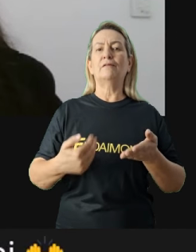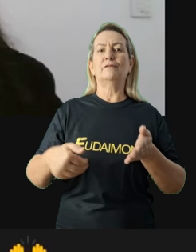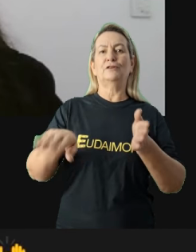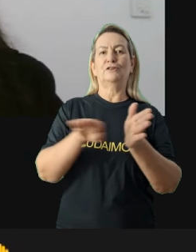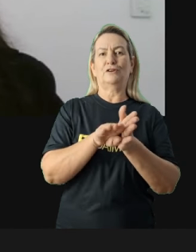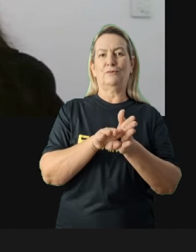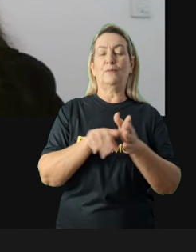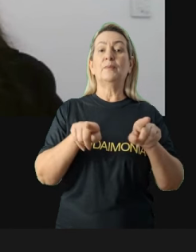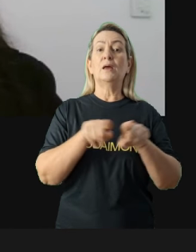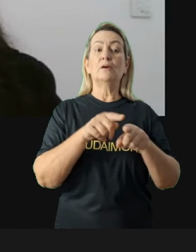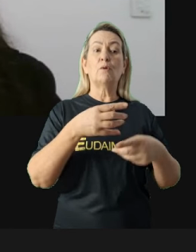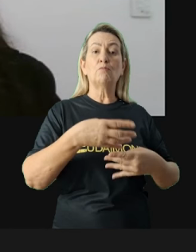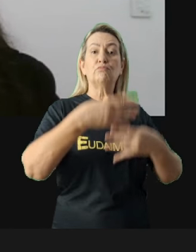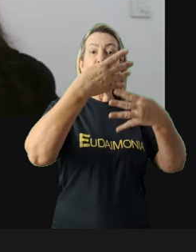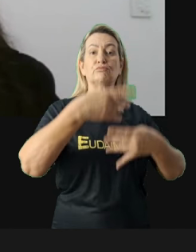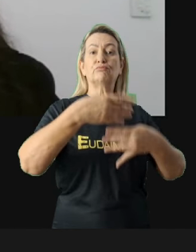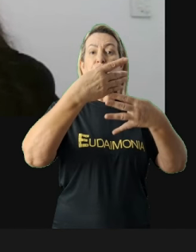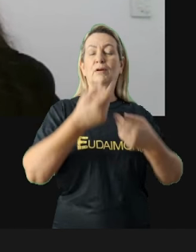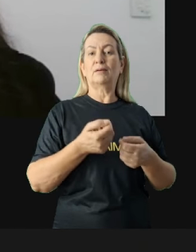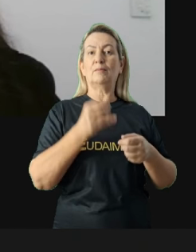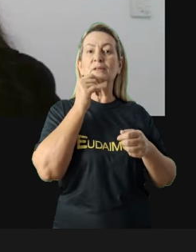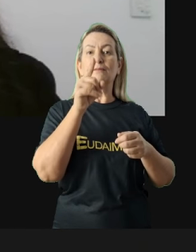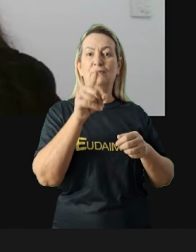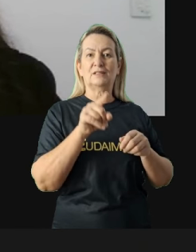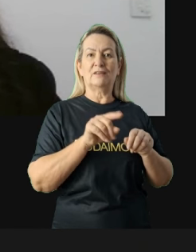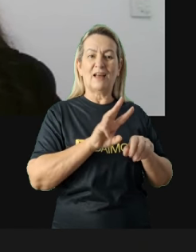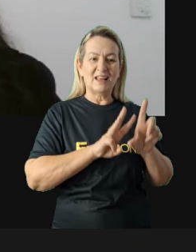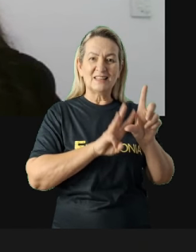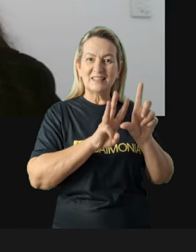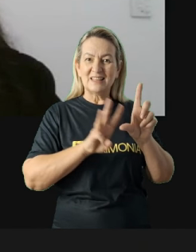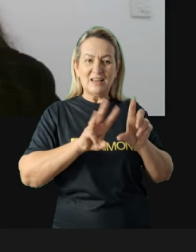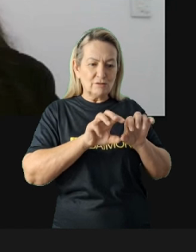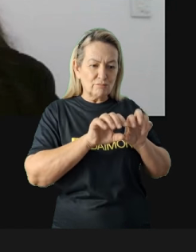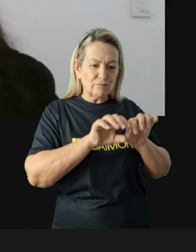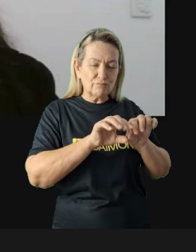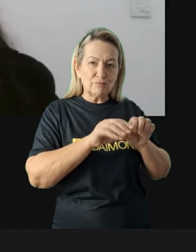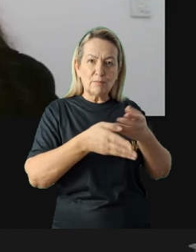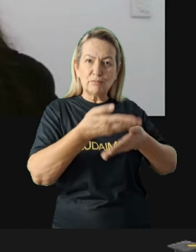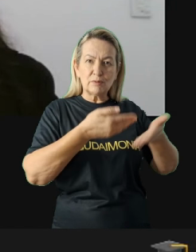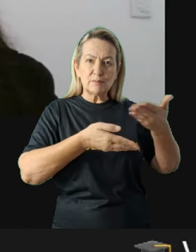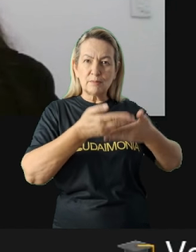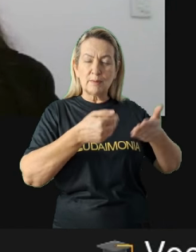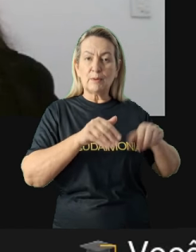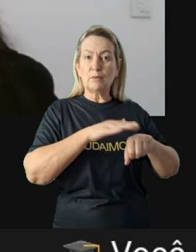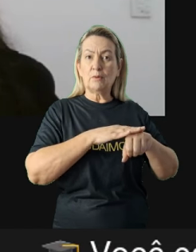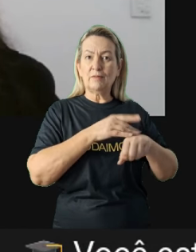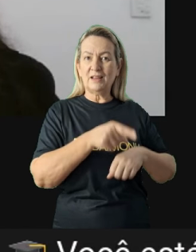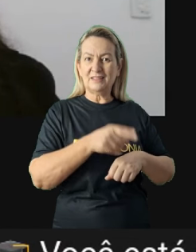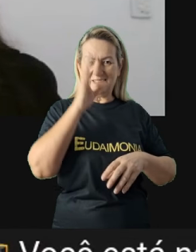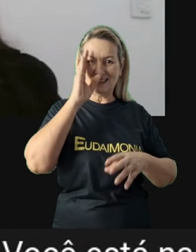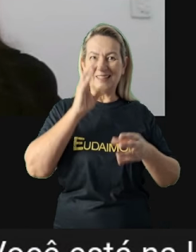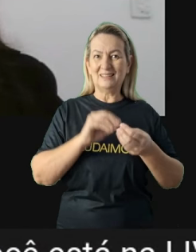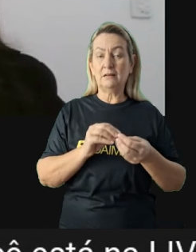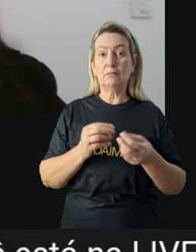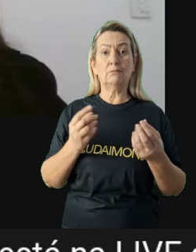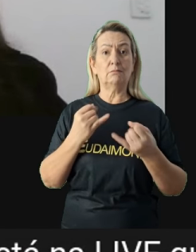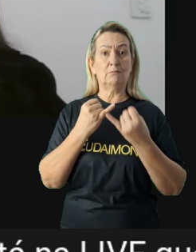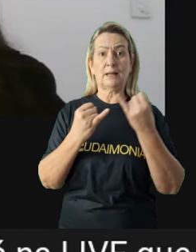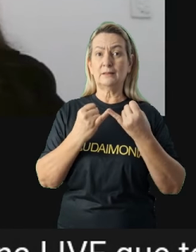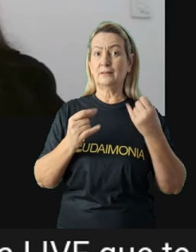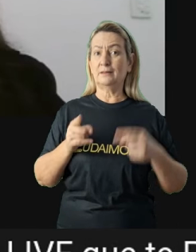que eu tenho um chat, do mesmo jeito que a gente está acostumado com chatbot no site de atendimento. Eu facilitei